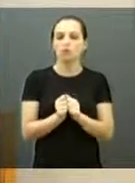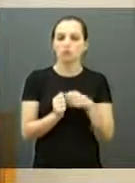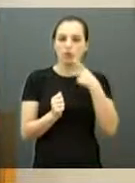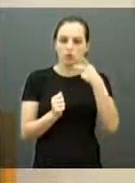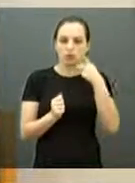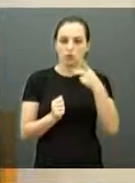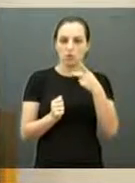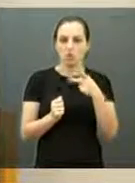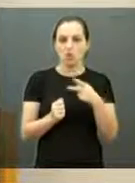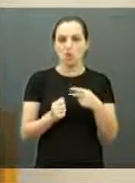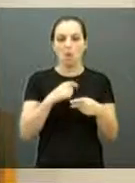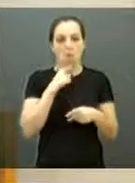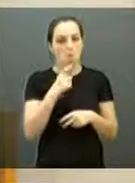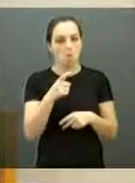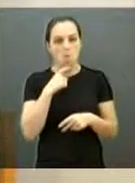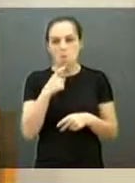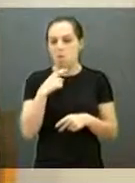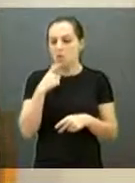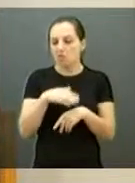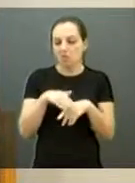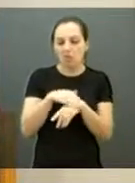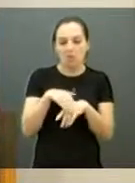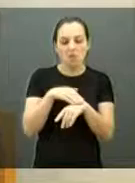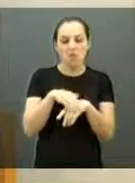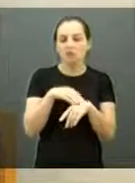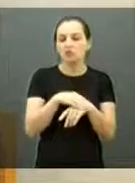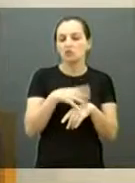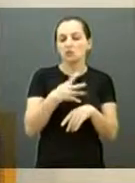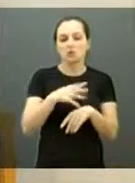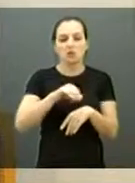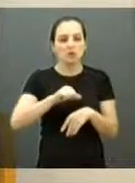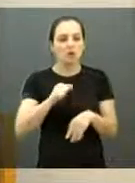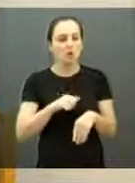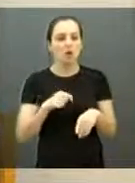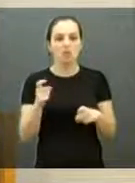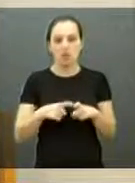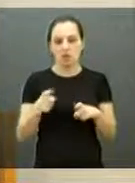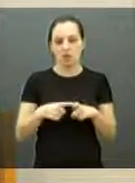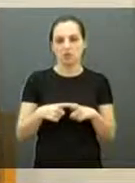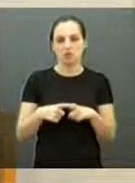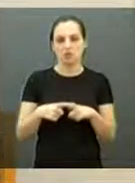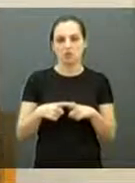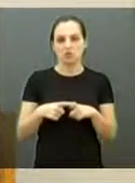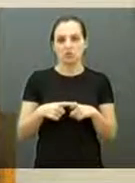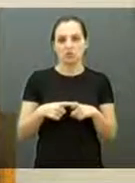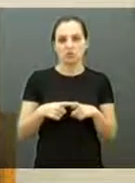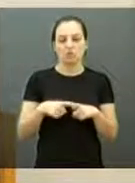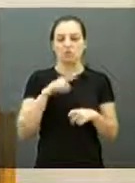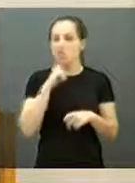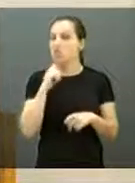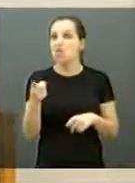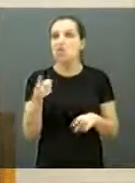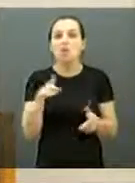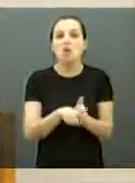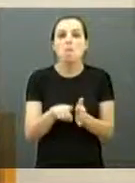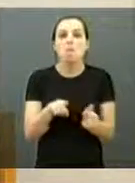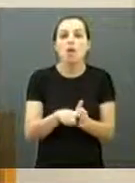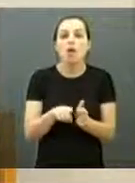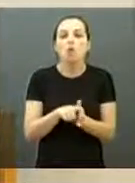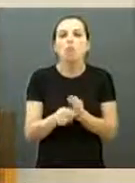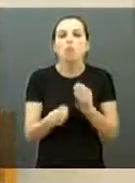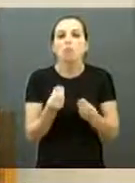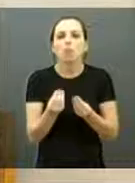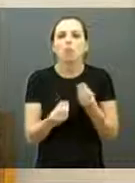Tá? Ninguém conversou com nenhum desses 49 médicos. Ninguém foi lá perguntar por quê, gente. Olha